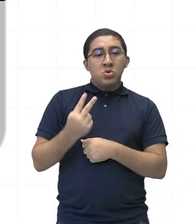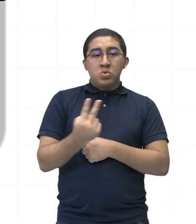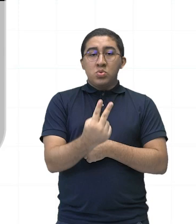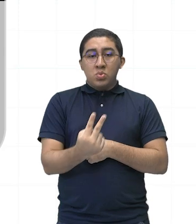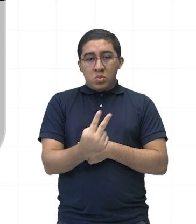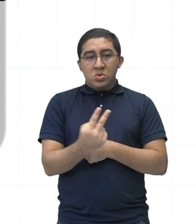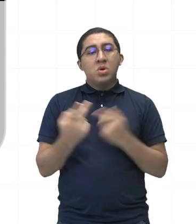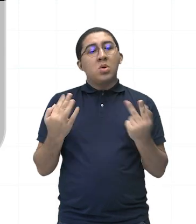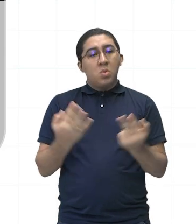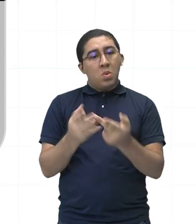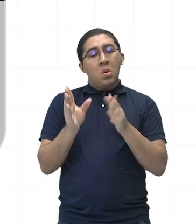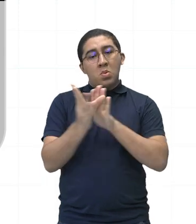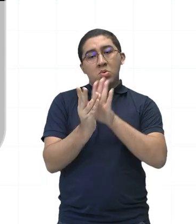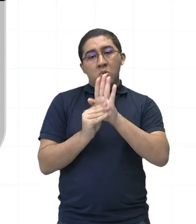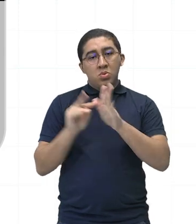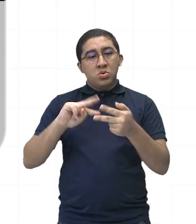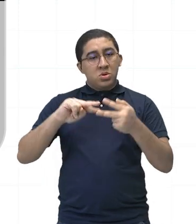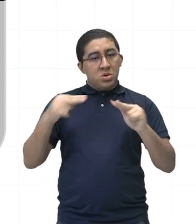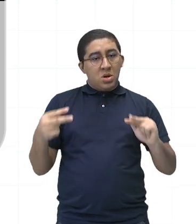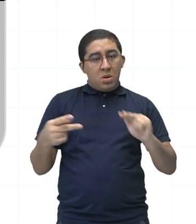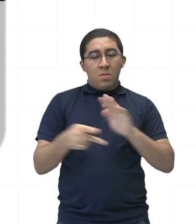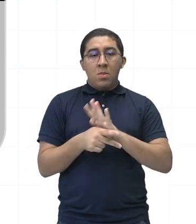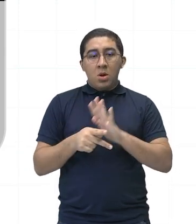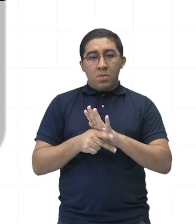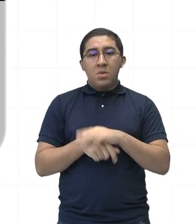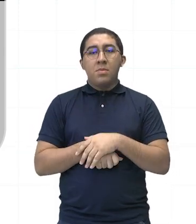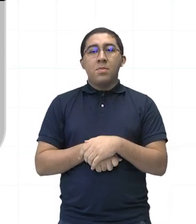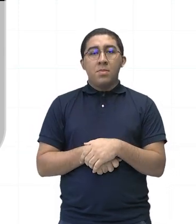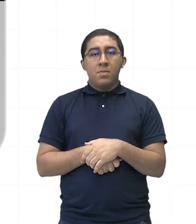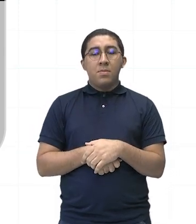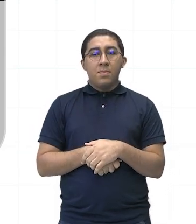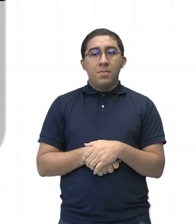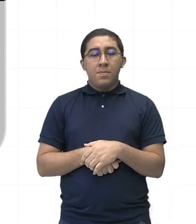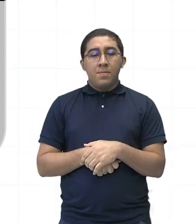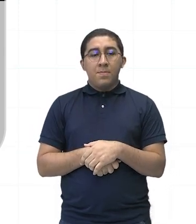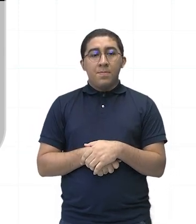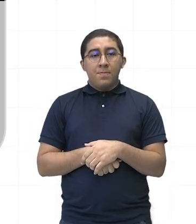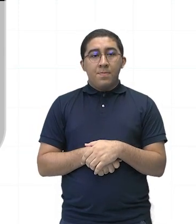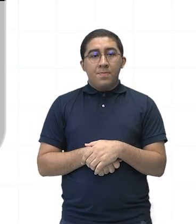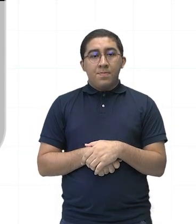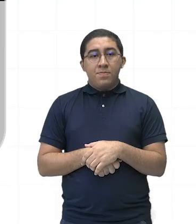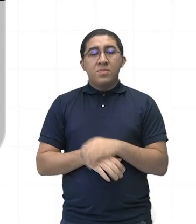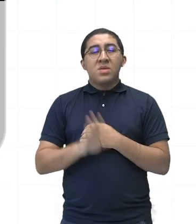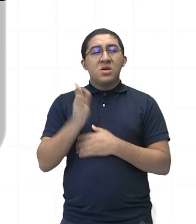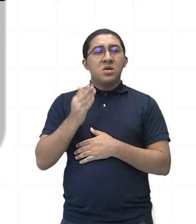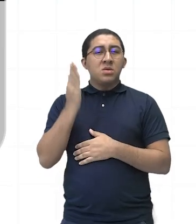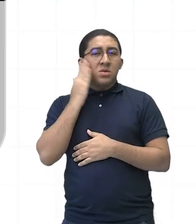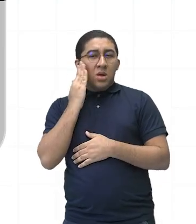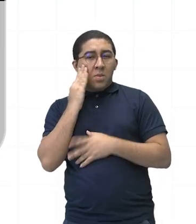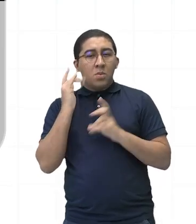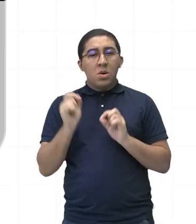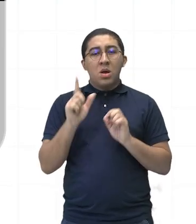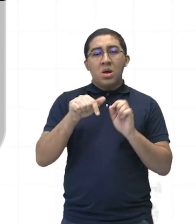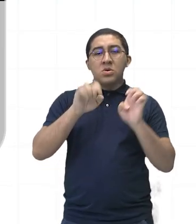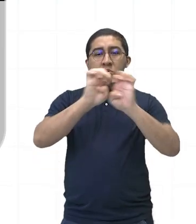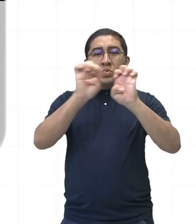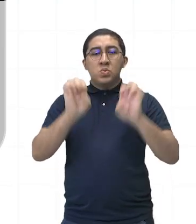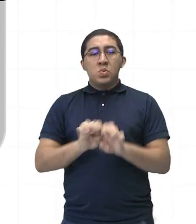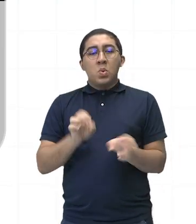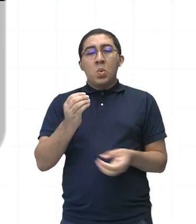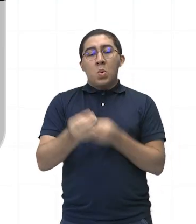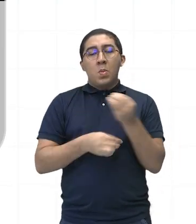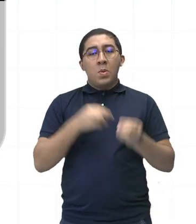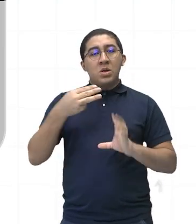com o mesmo conteúdo gênico da célula original. Uma vez entendido esses mecanismos de como uma célula